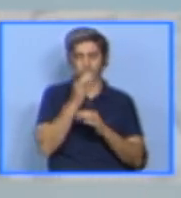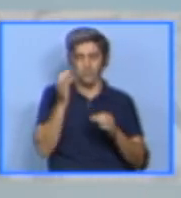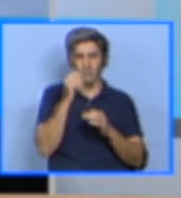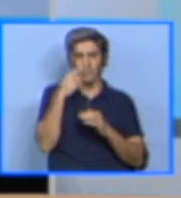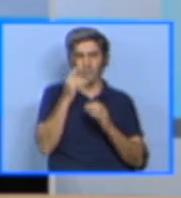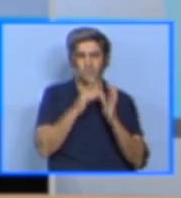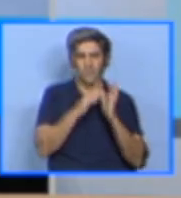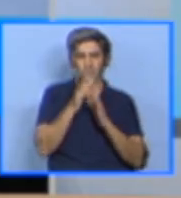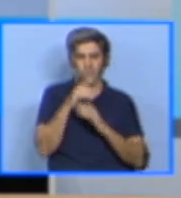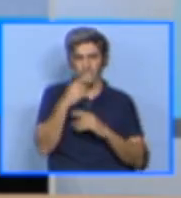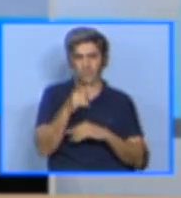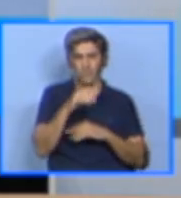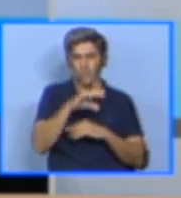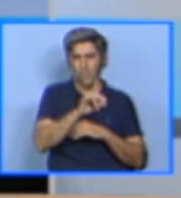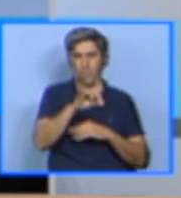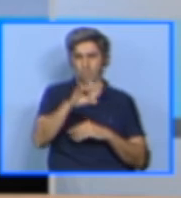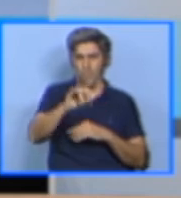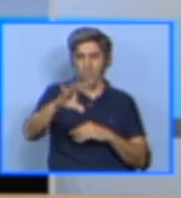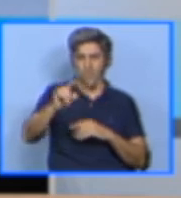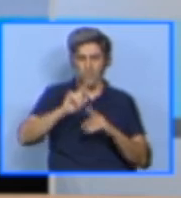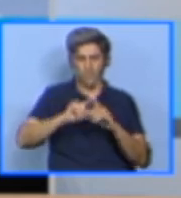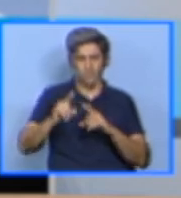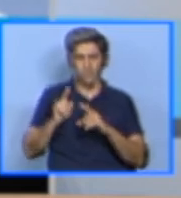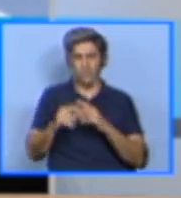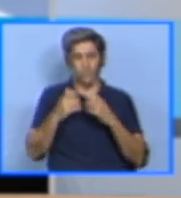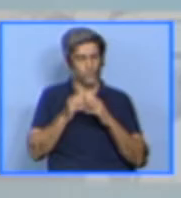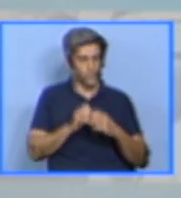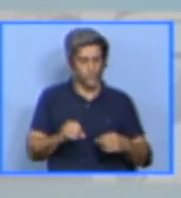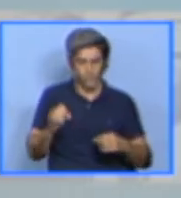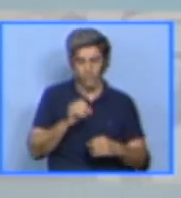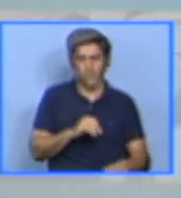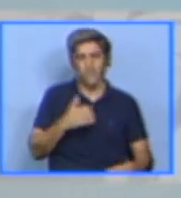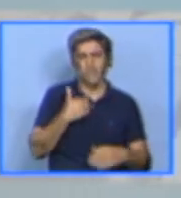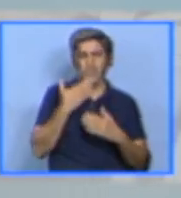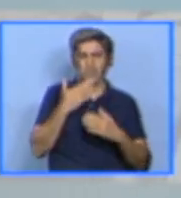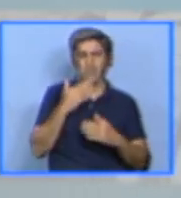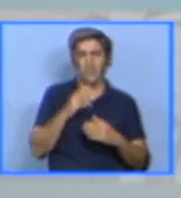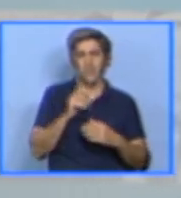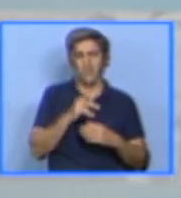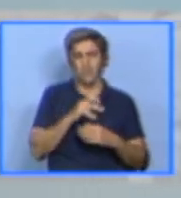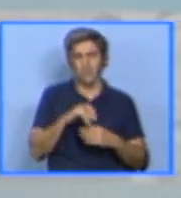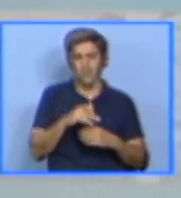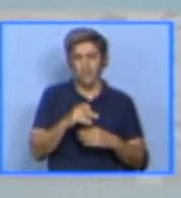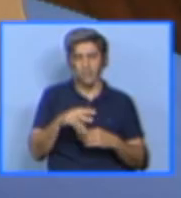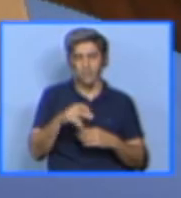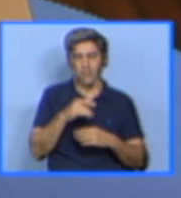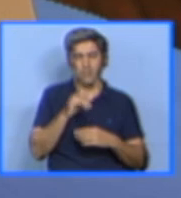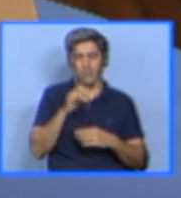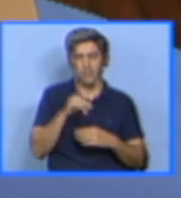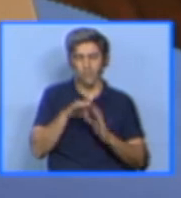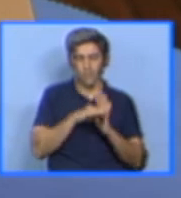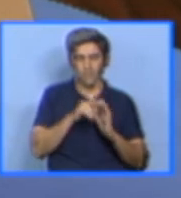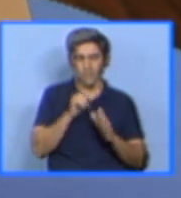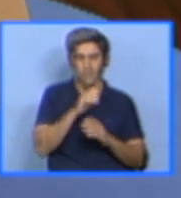do cristianismo nos seus locais onde são perseguidos. Agradeço, Catarina Martins, ter estado aqui no programa Eclésia,